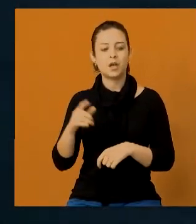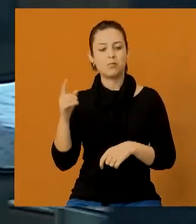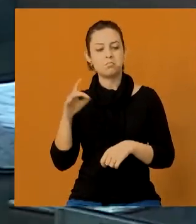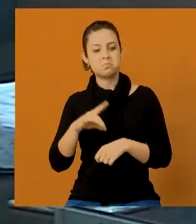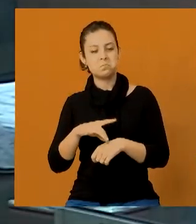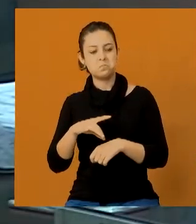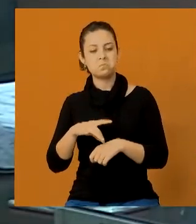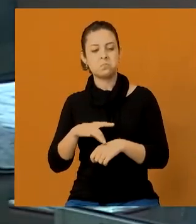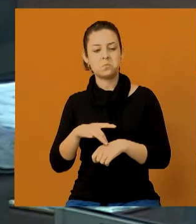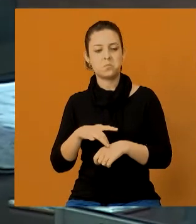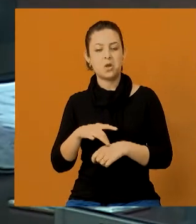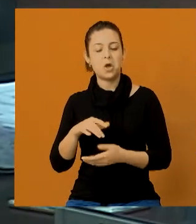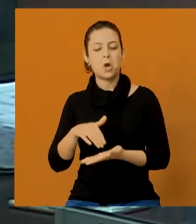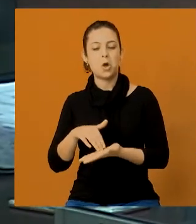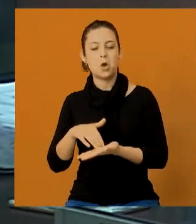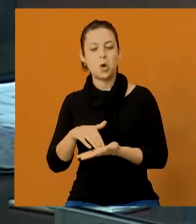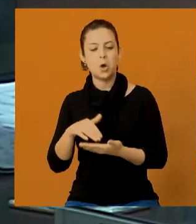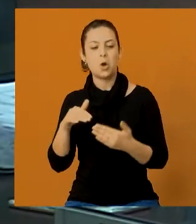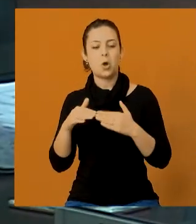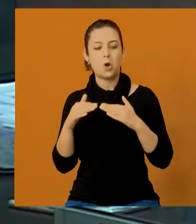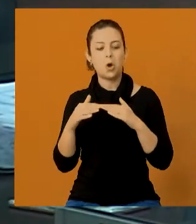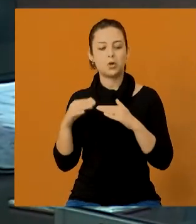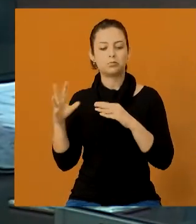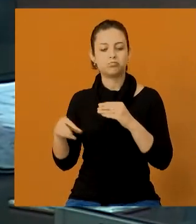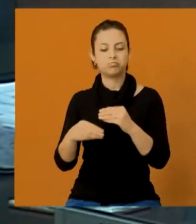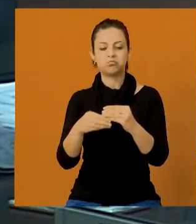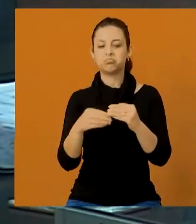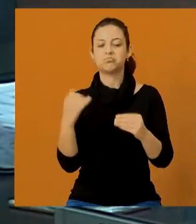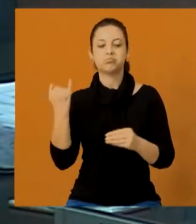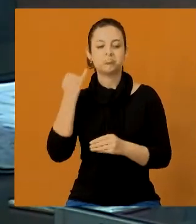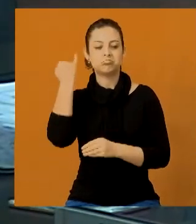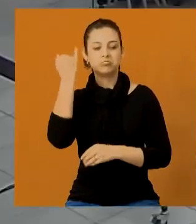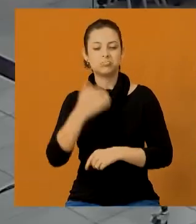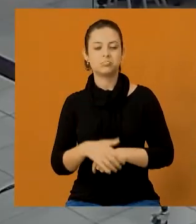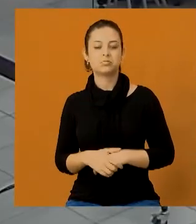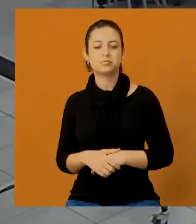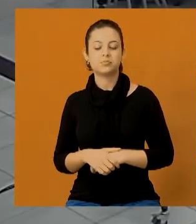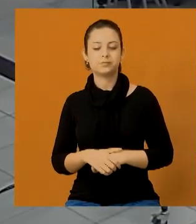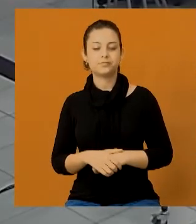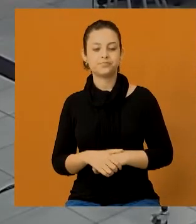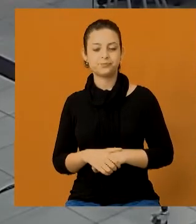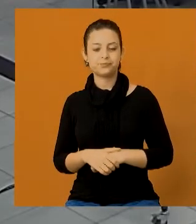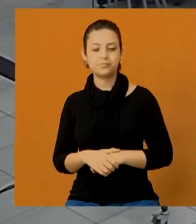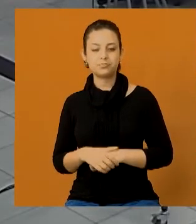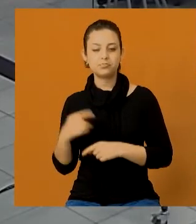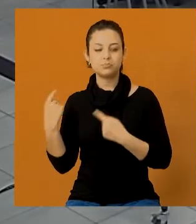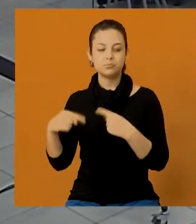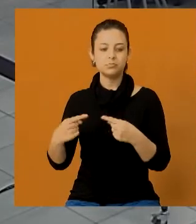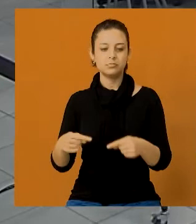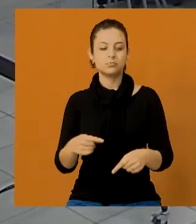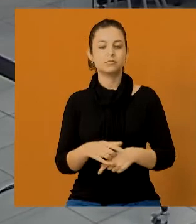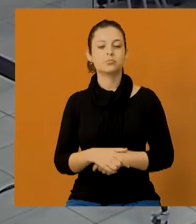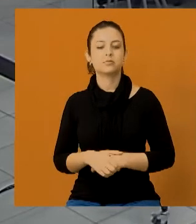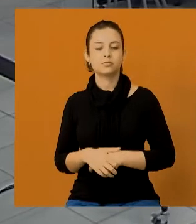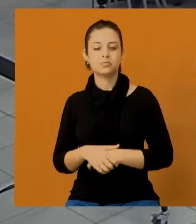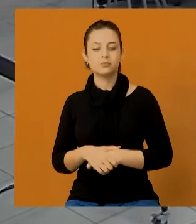eu concordo também com o veto do prefeito. Acho que ele veio acrescentar nesse momento. O projeto continua em